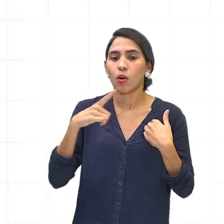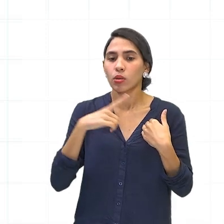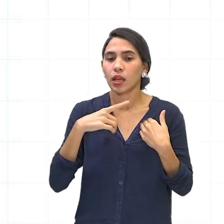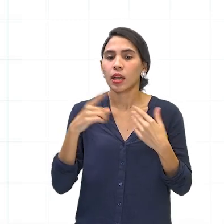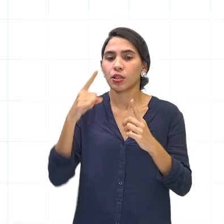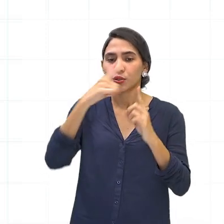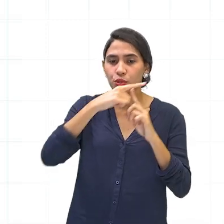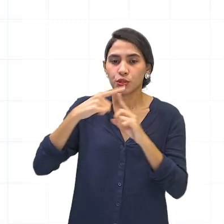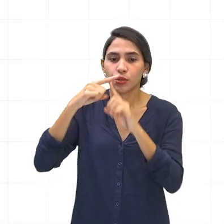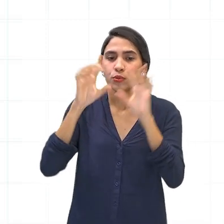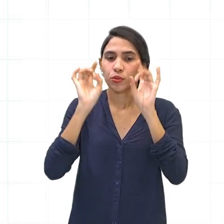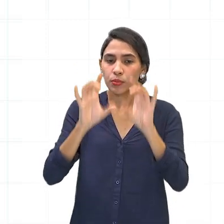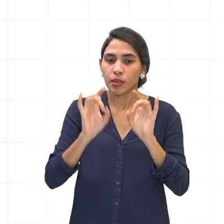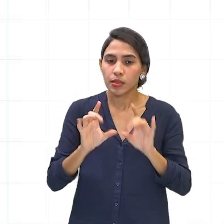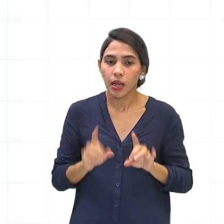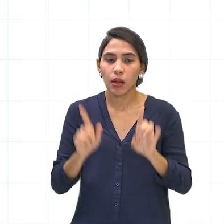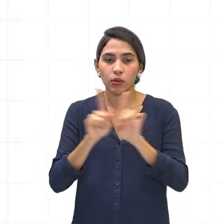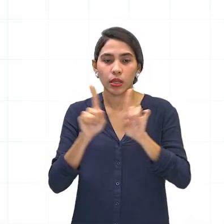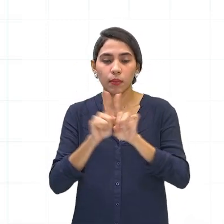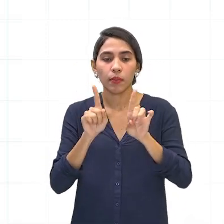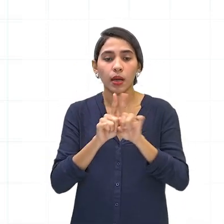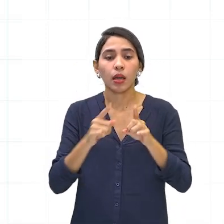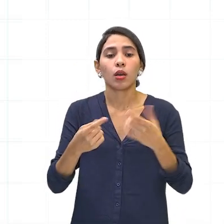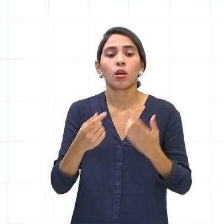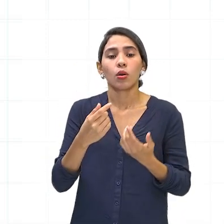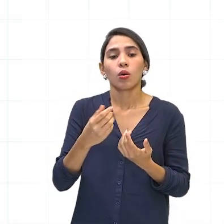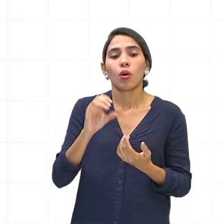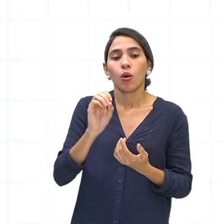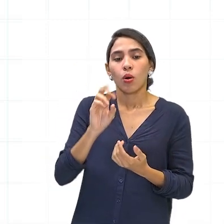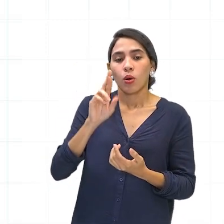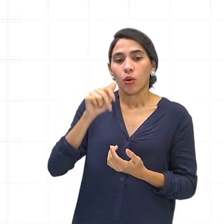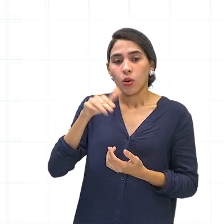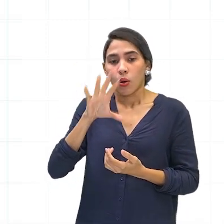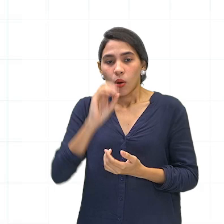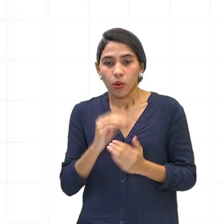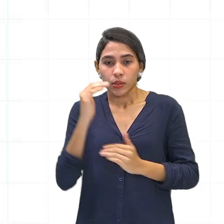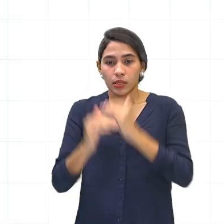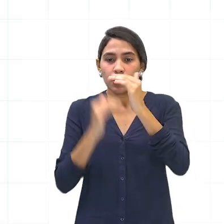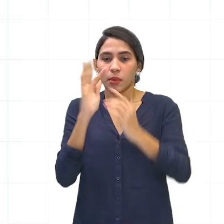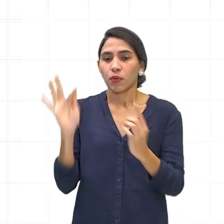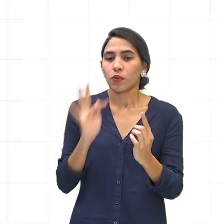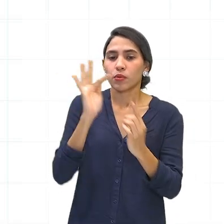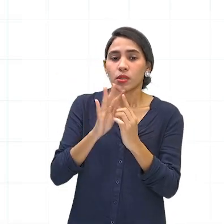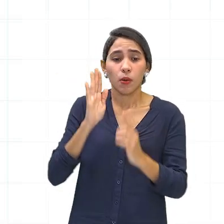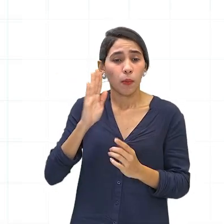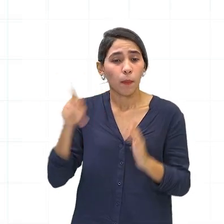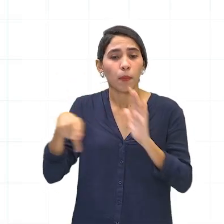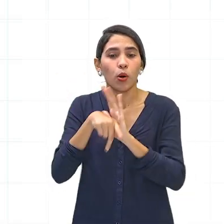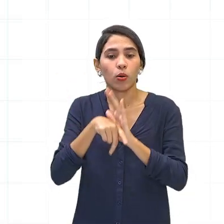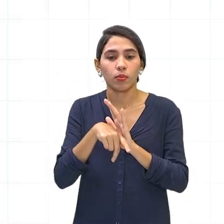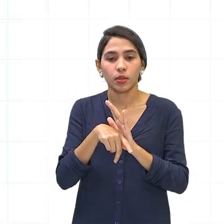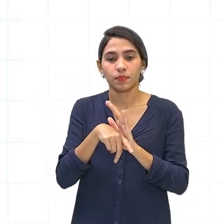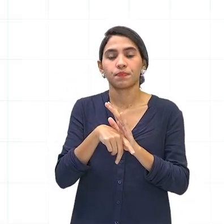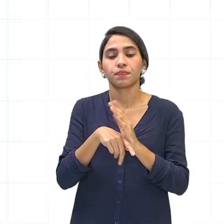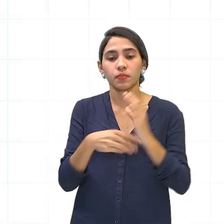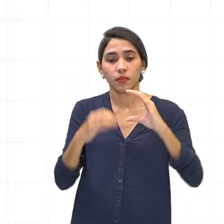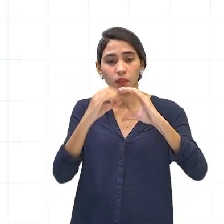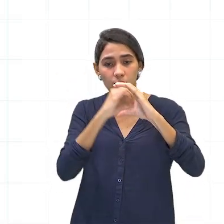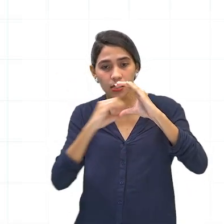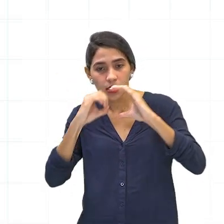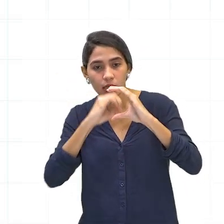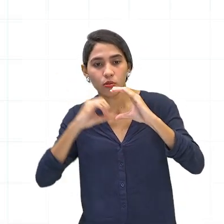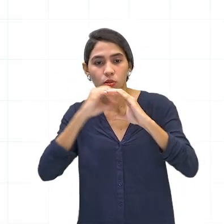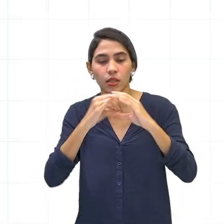órgãos que desempenham funções específicas. A especialização celular, ela permite a formação de sistemas complexos,